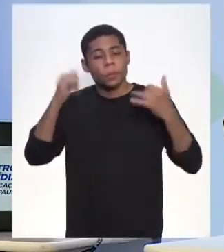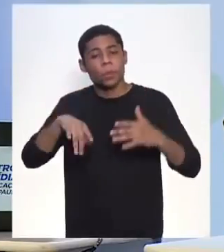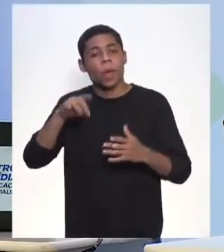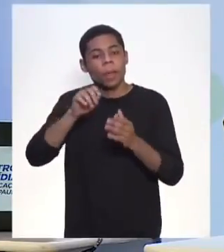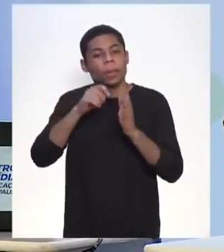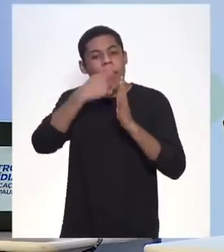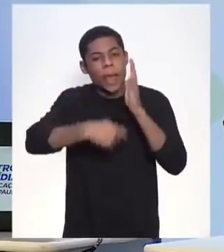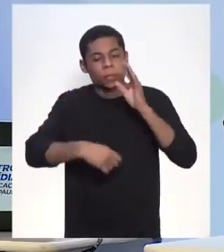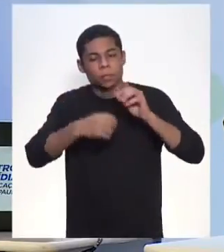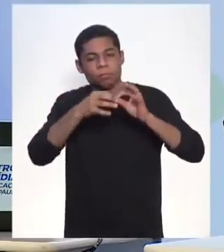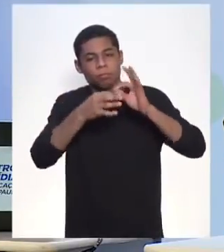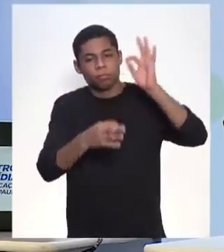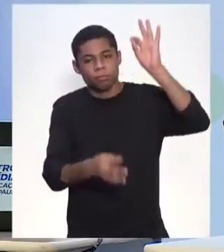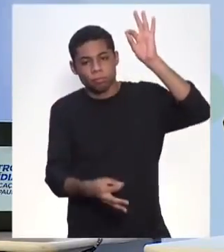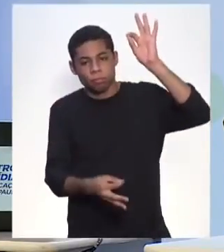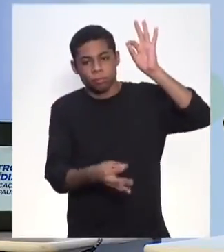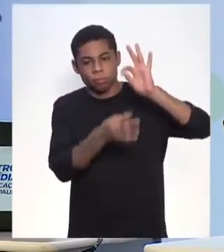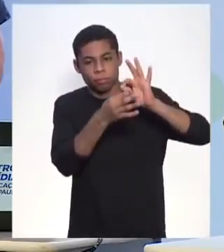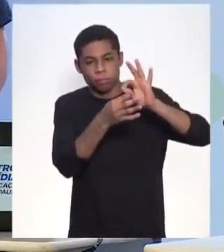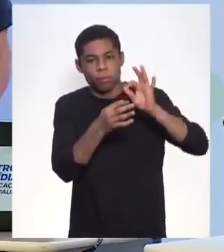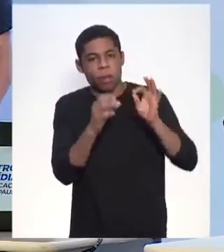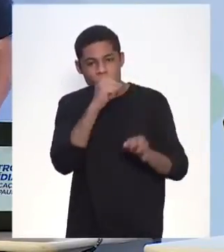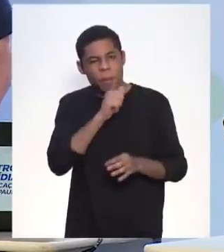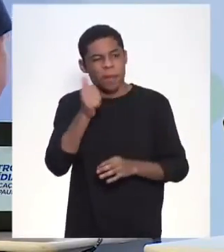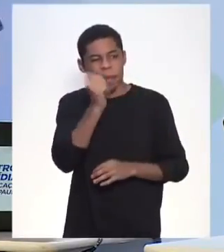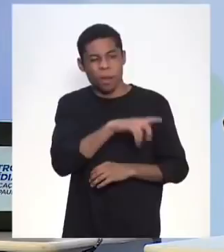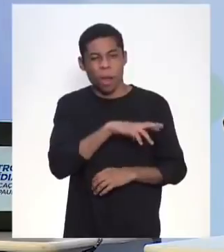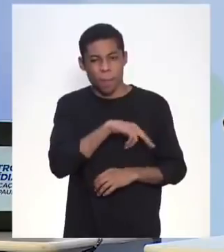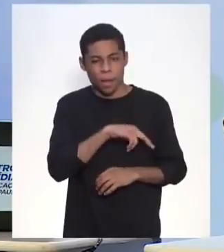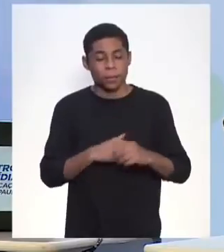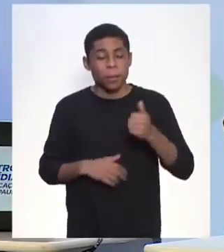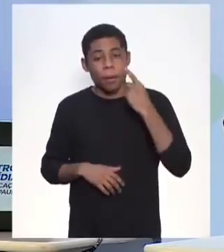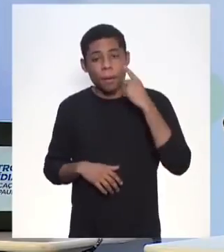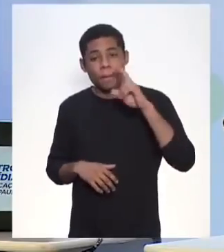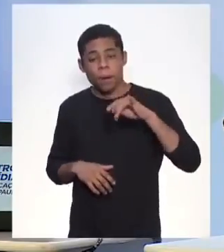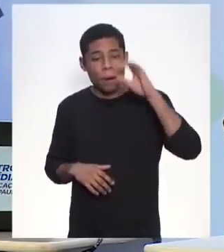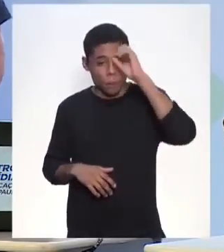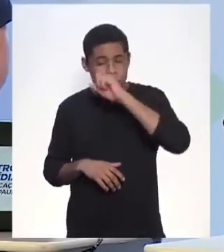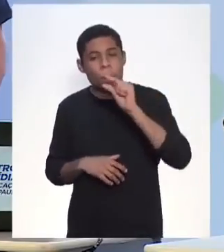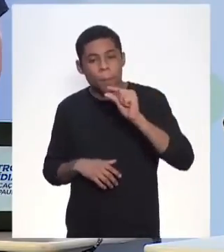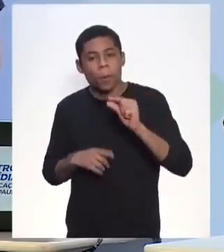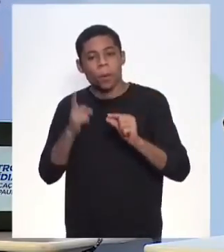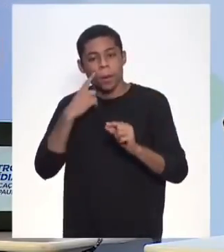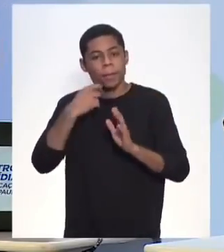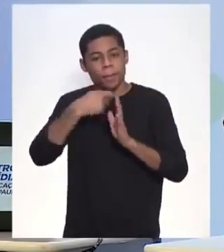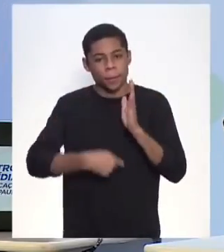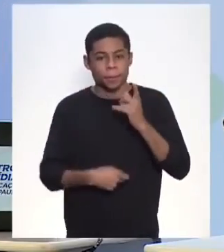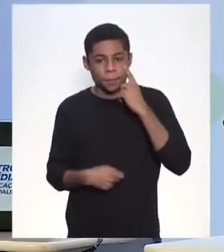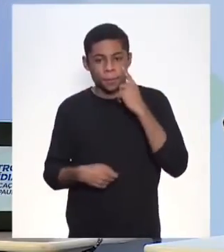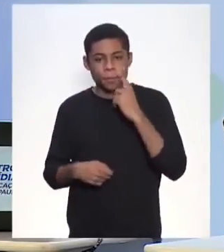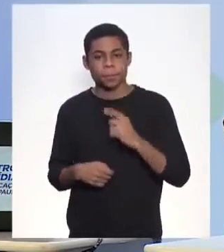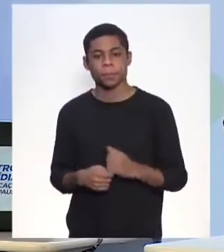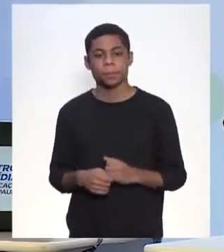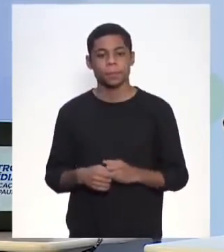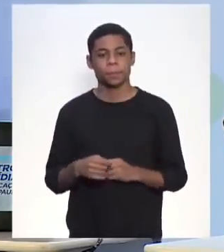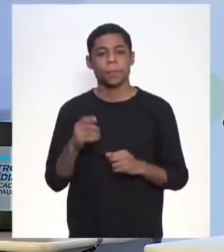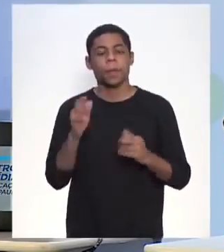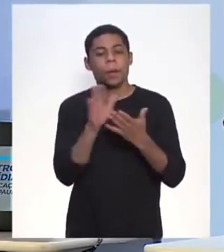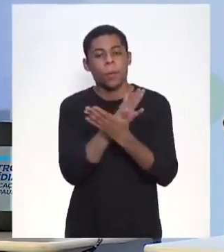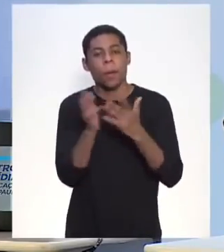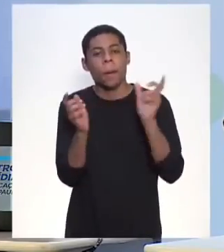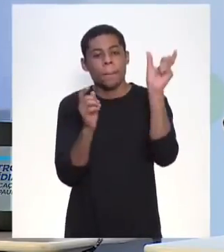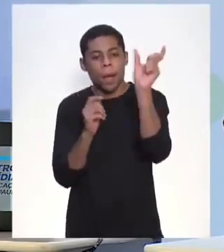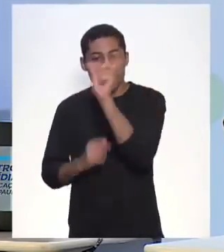aí do que, né, um romance. É isso que a gente vai ver aos poucos agora no nosso texto. Vou mostrar para vocês e algumas palavras